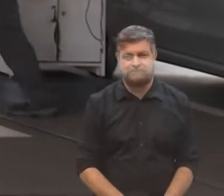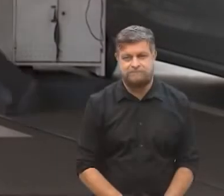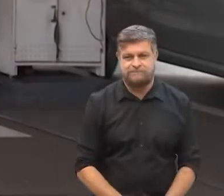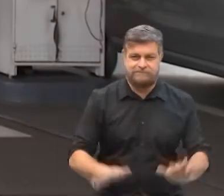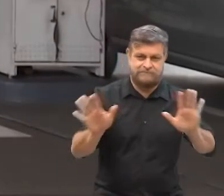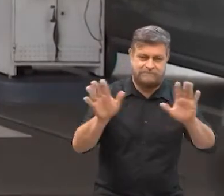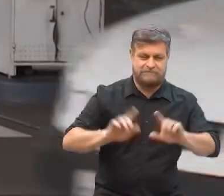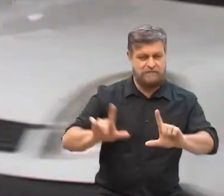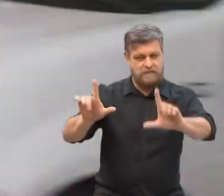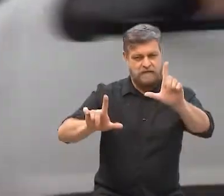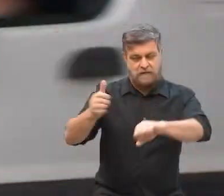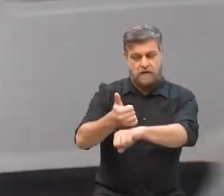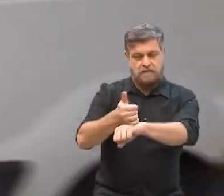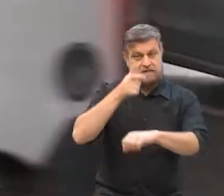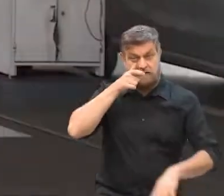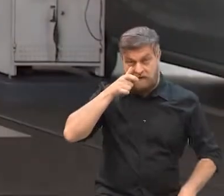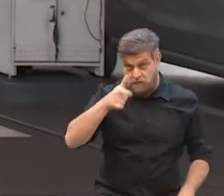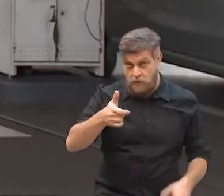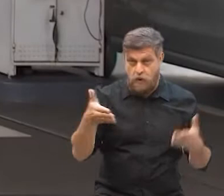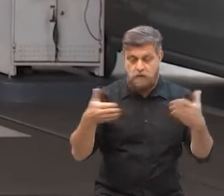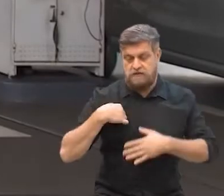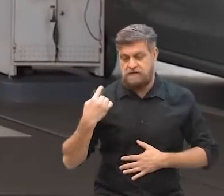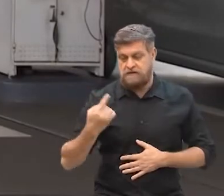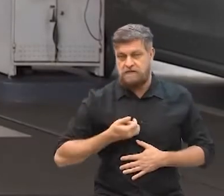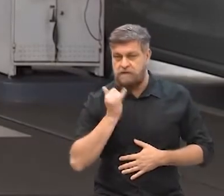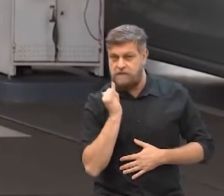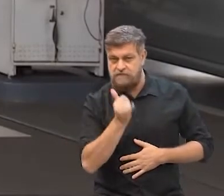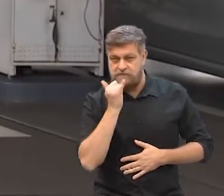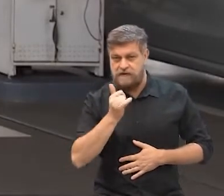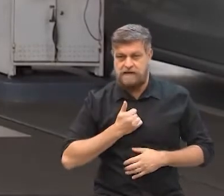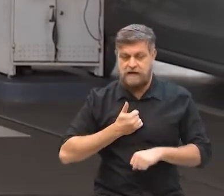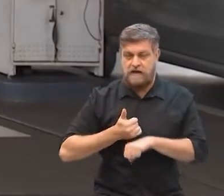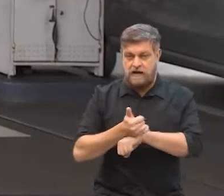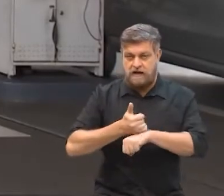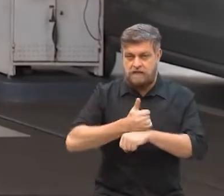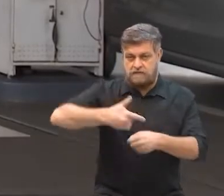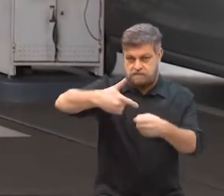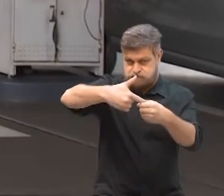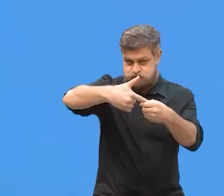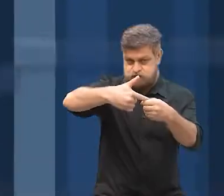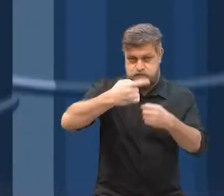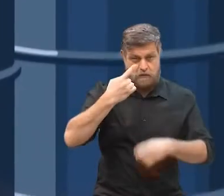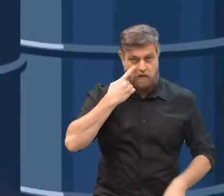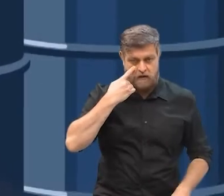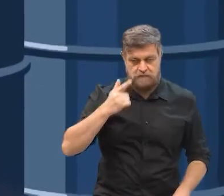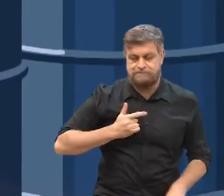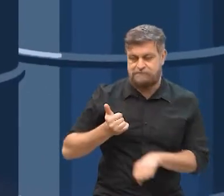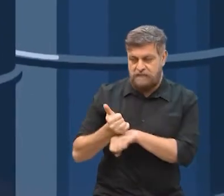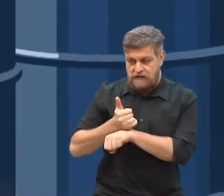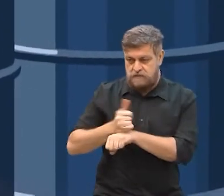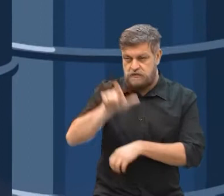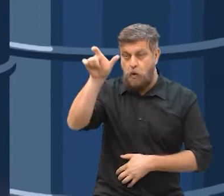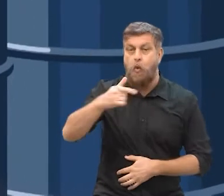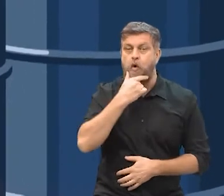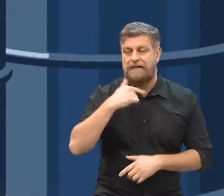Bom, meu quadro Se Liga na Profissão e olha só, hoje a gente vai falar sobre frentista. Então, se liga aí, bora! A profissão de